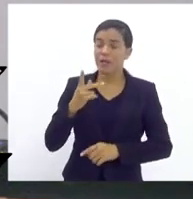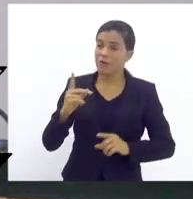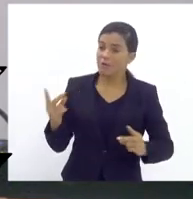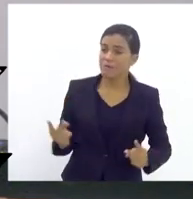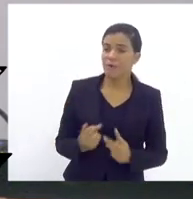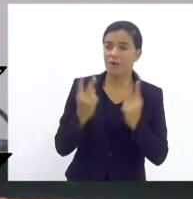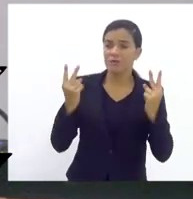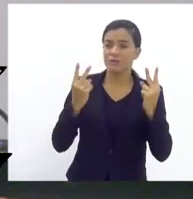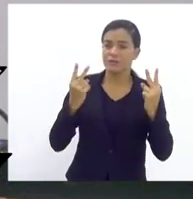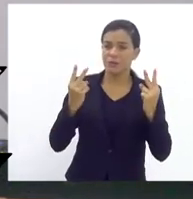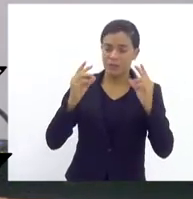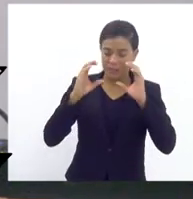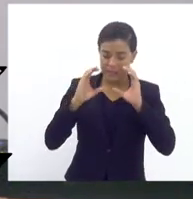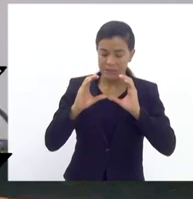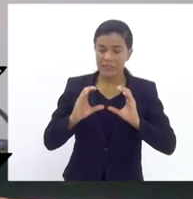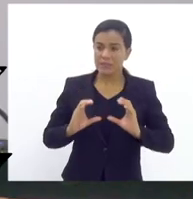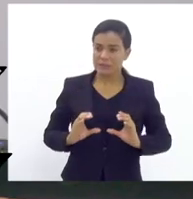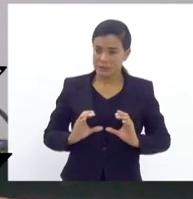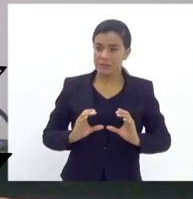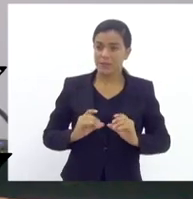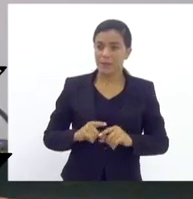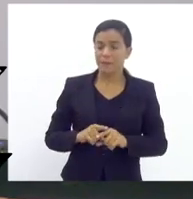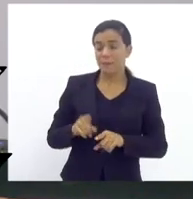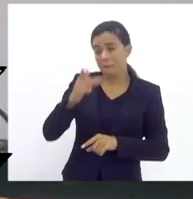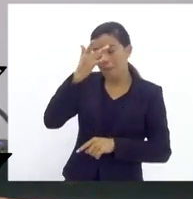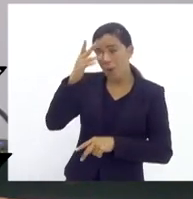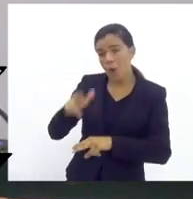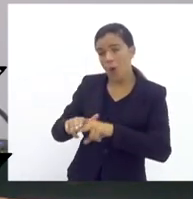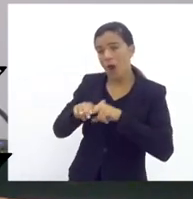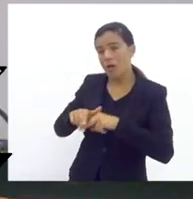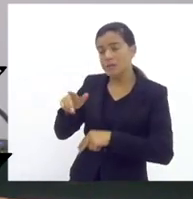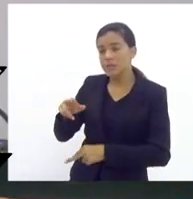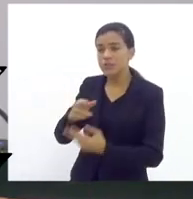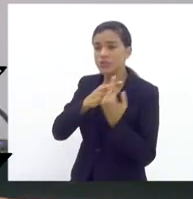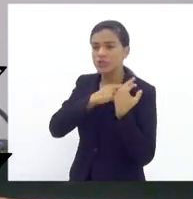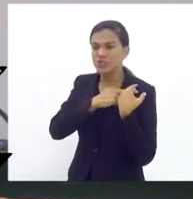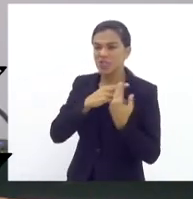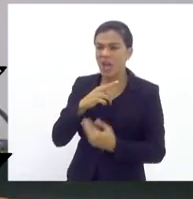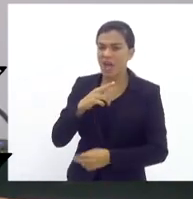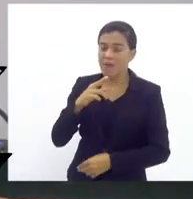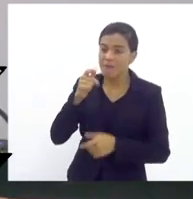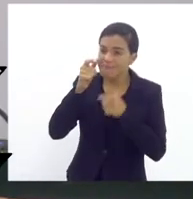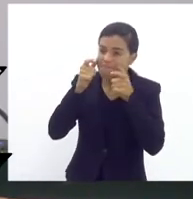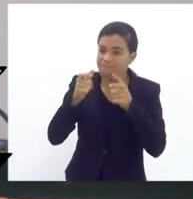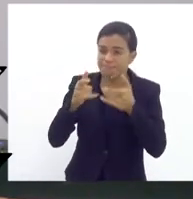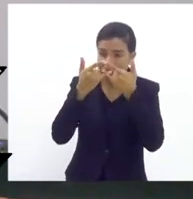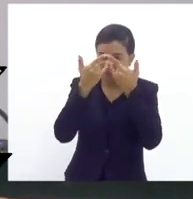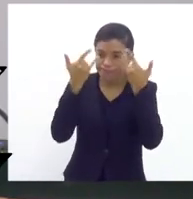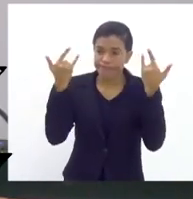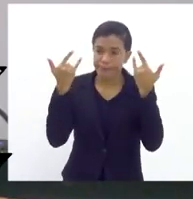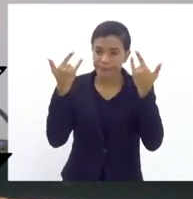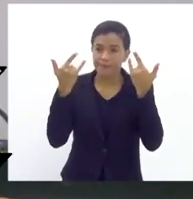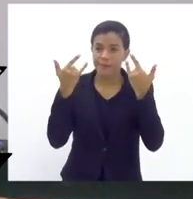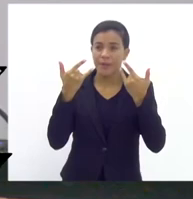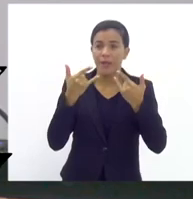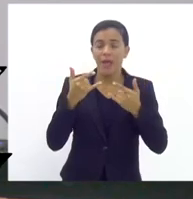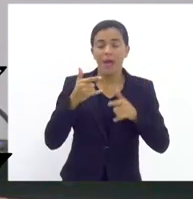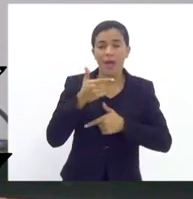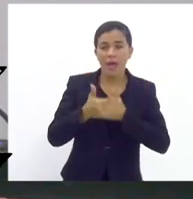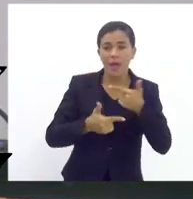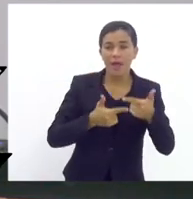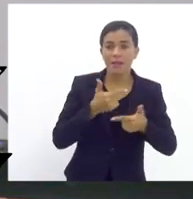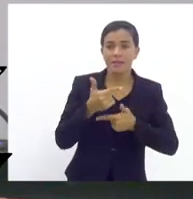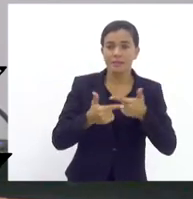roubada por patrões gananciosos ele é um trabalho coletivo ele é realizado em rede